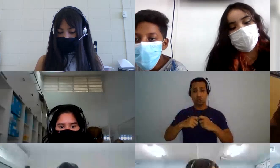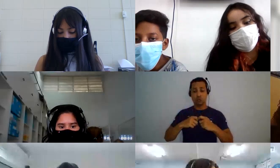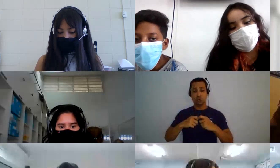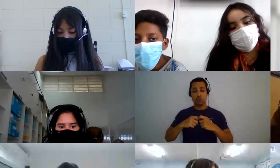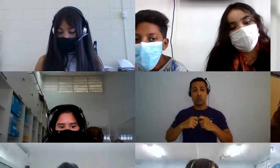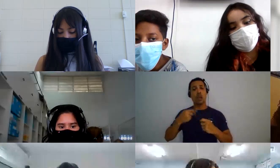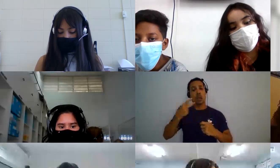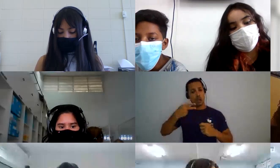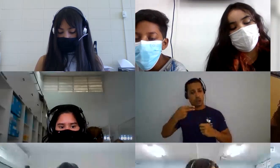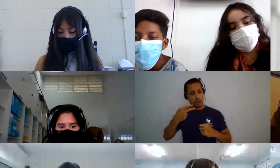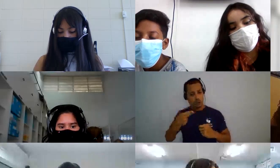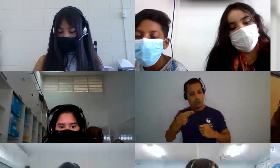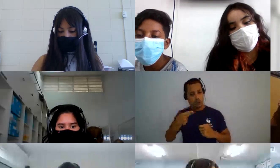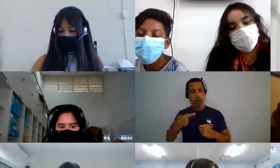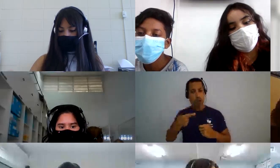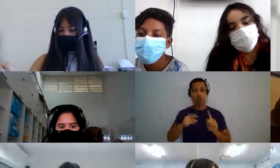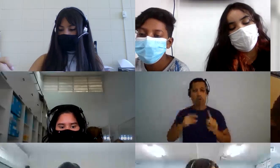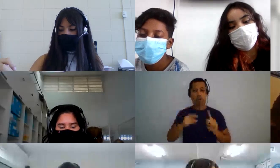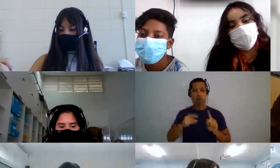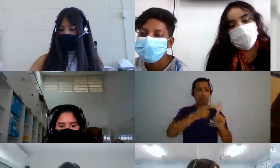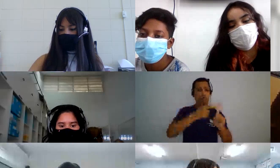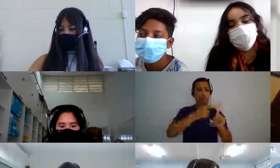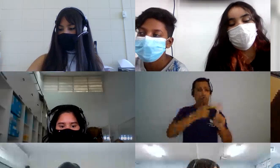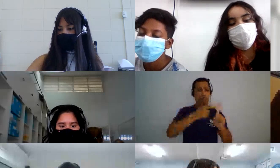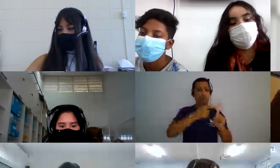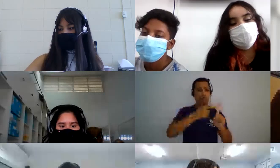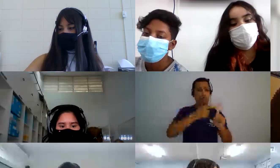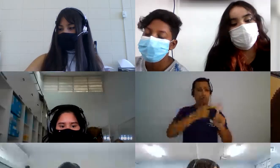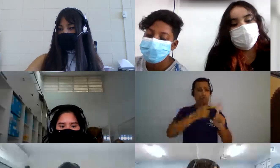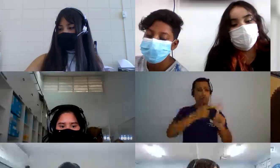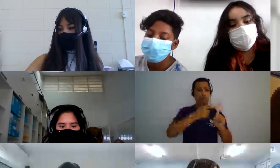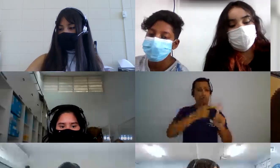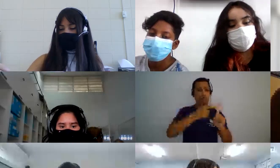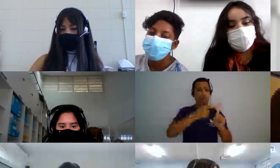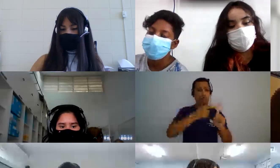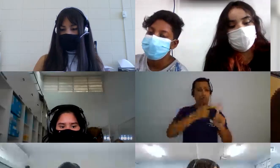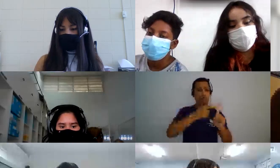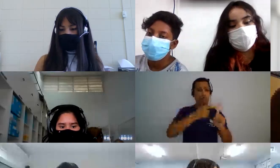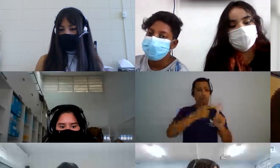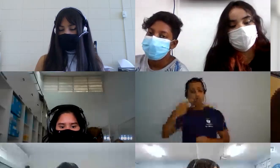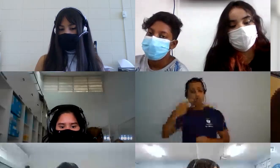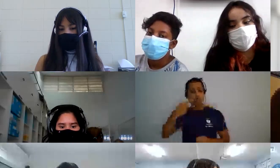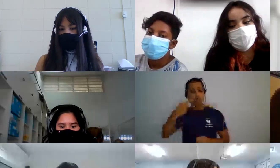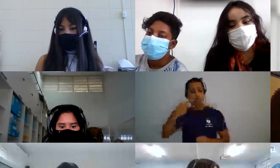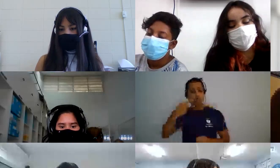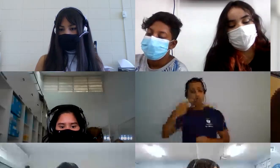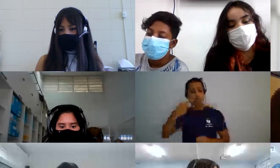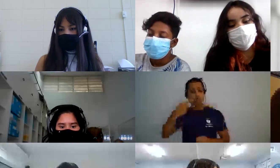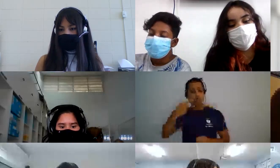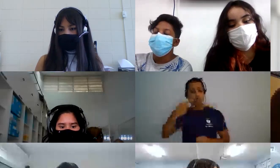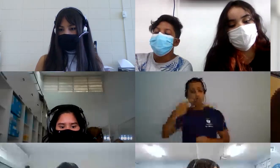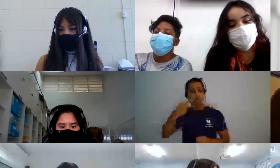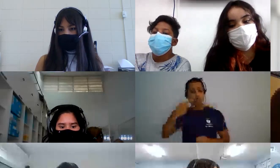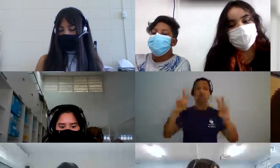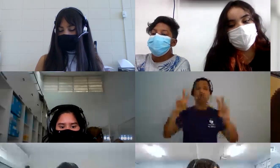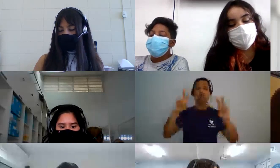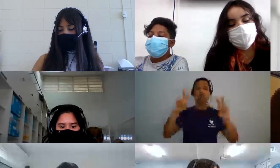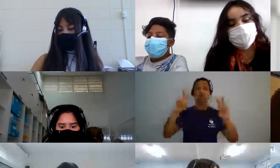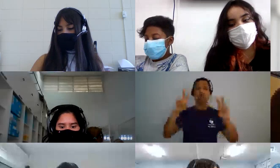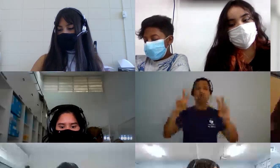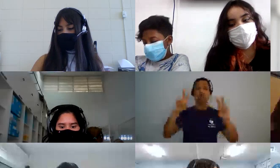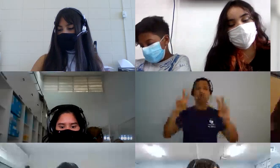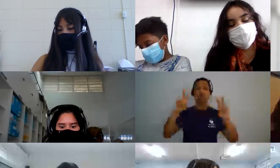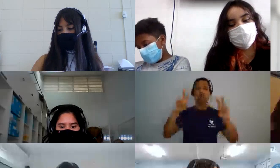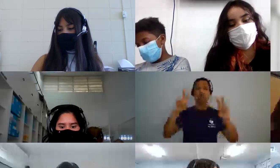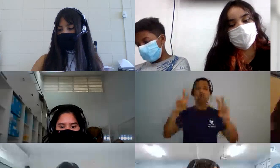transa, porque se o assunto também é gravidez, eu tenho que falar um pouquinho dos mitos sobre isso. Mas eu fico pensando, como é que vocês,